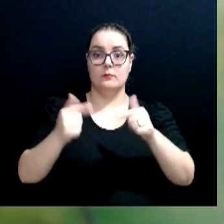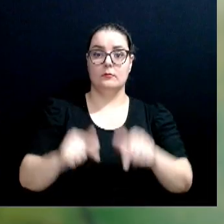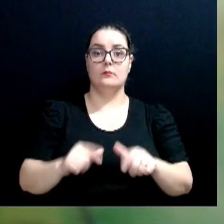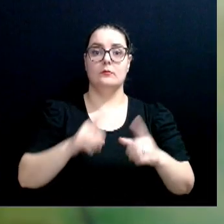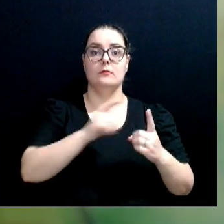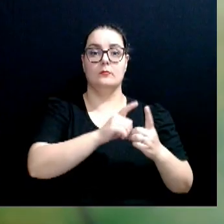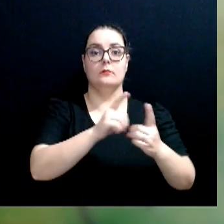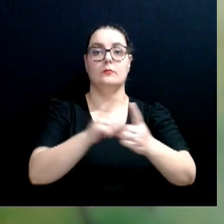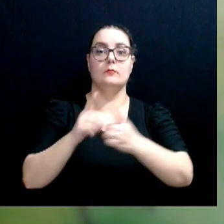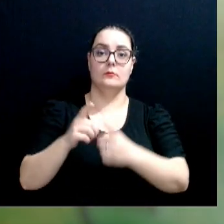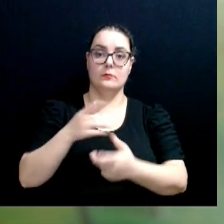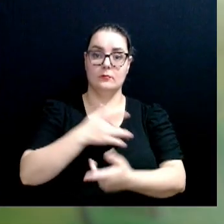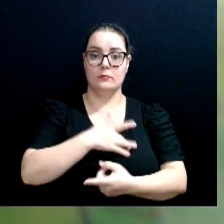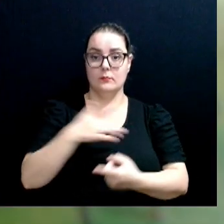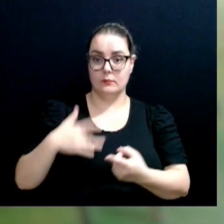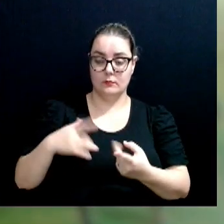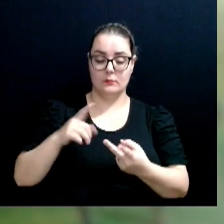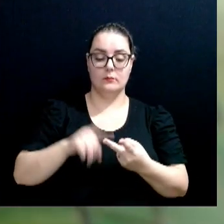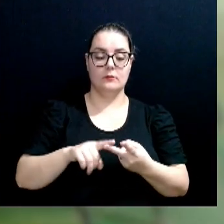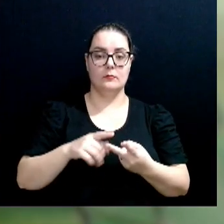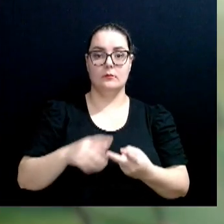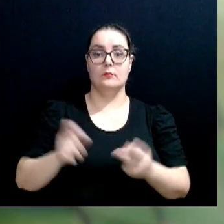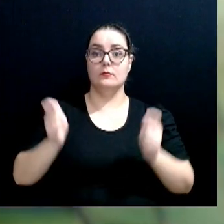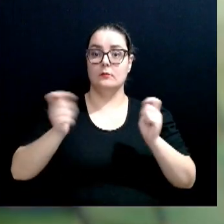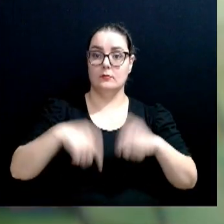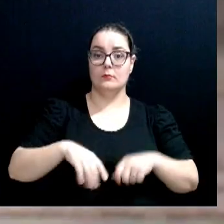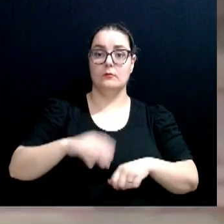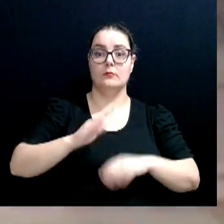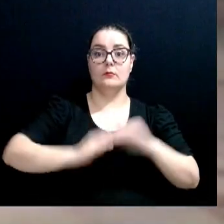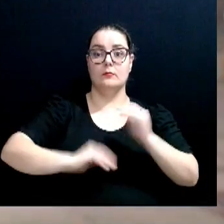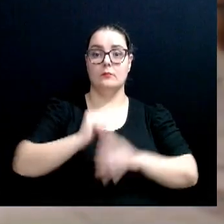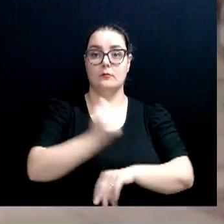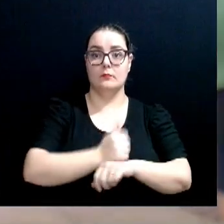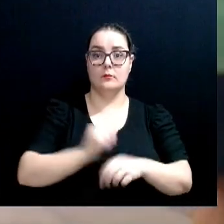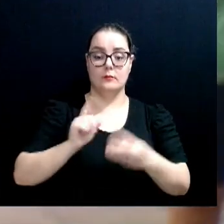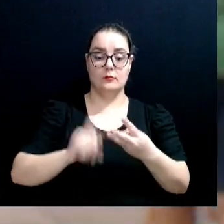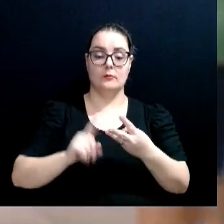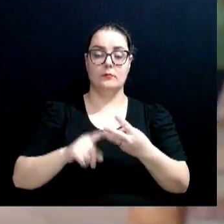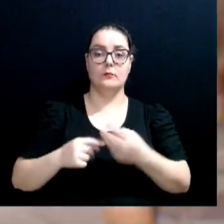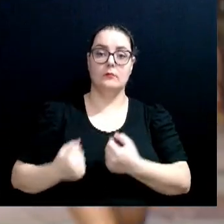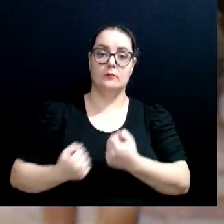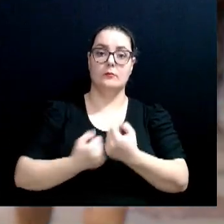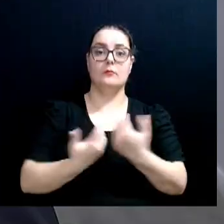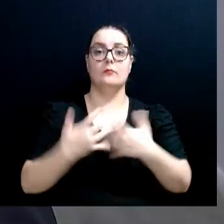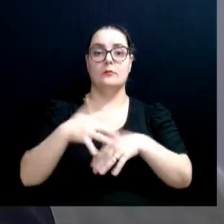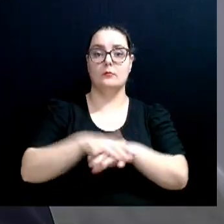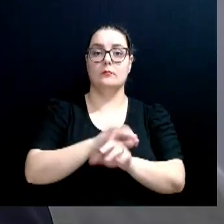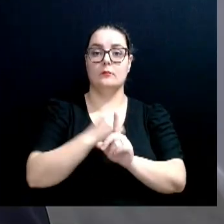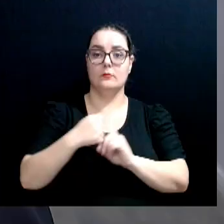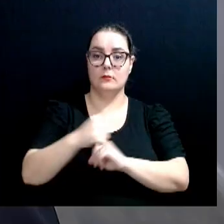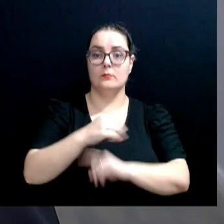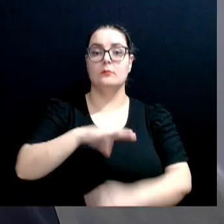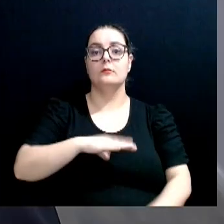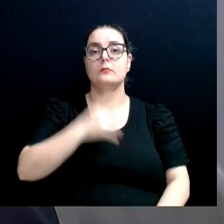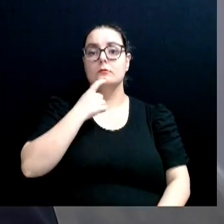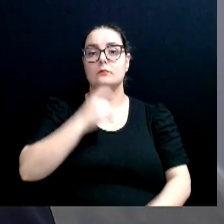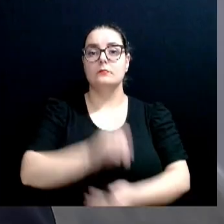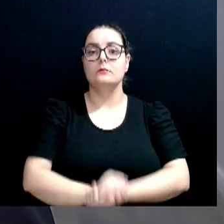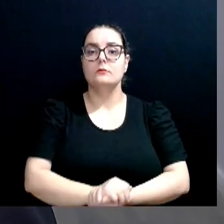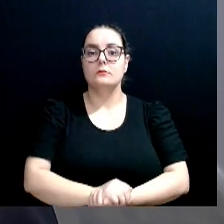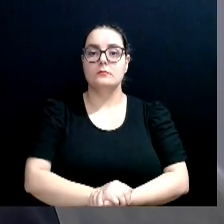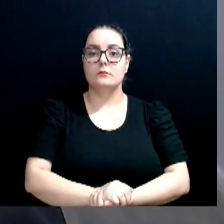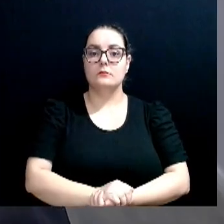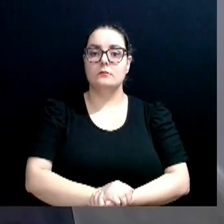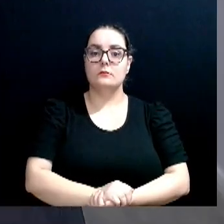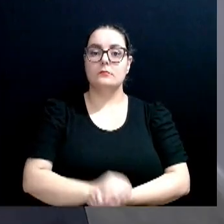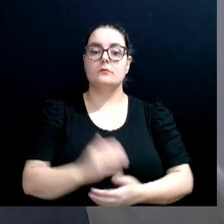saúde, capacitação profissional e apoio à reinserção social em Campinas. Então eles ficariam num tratamento junto a